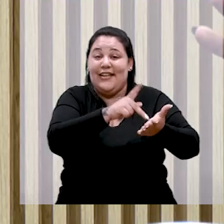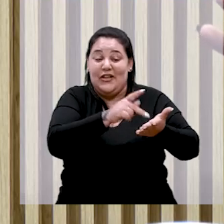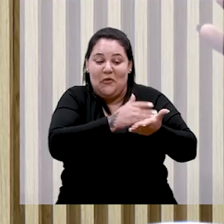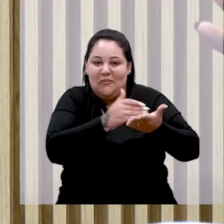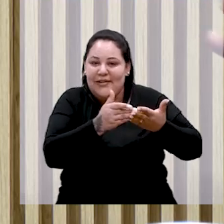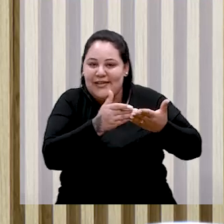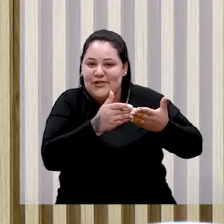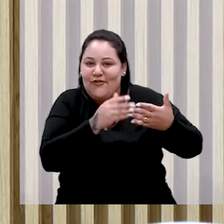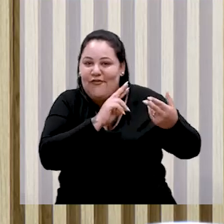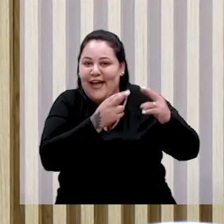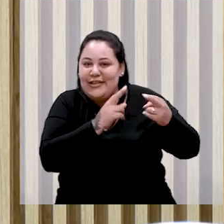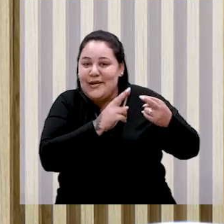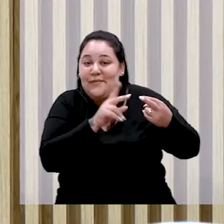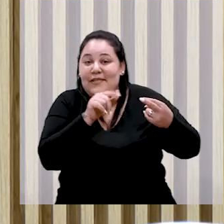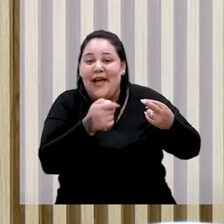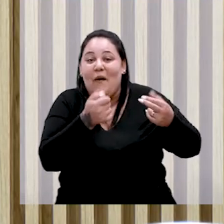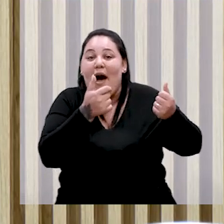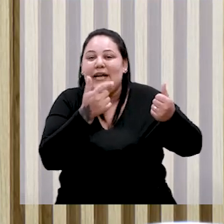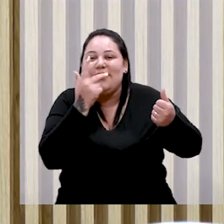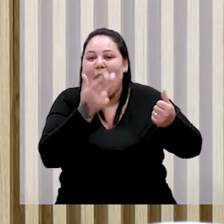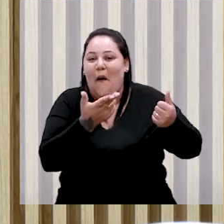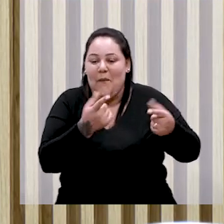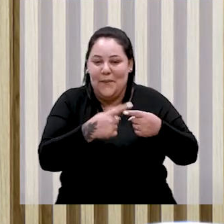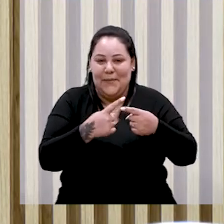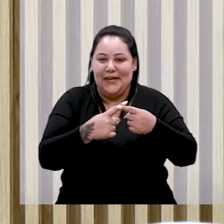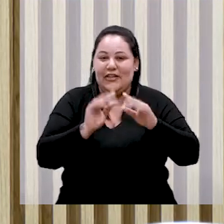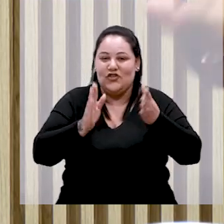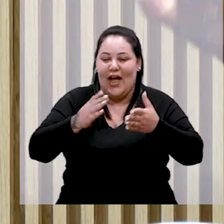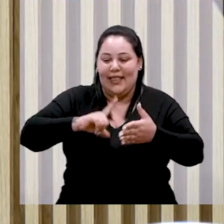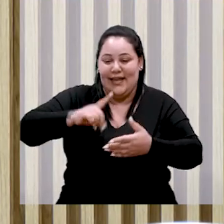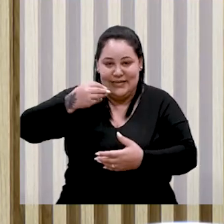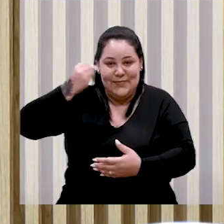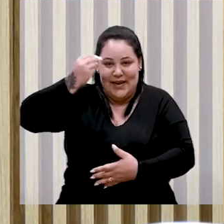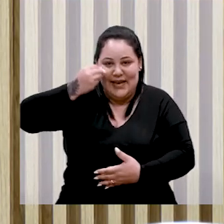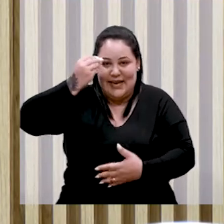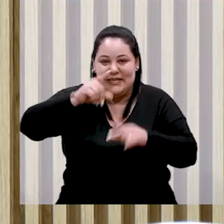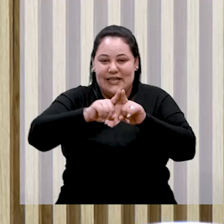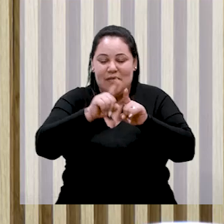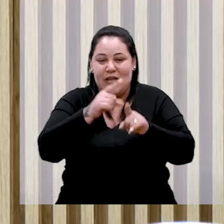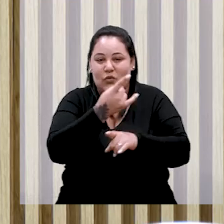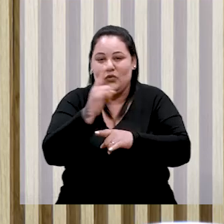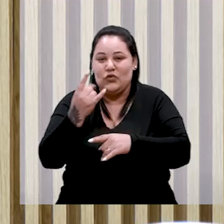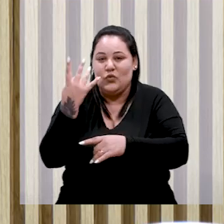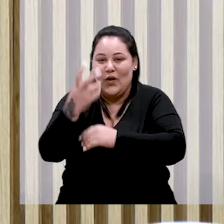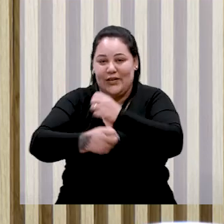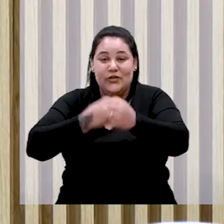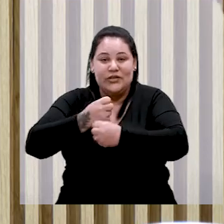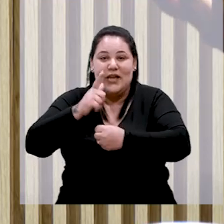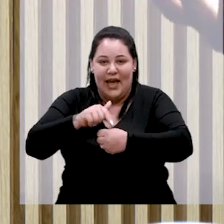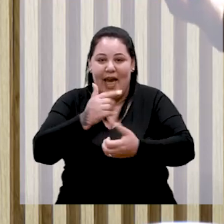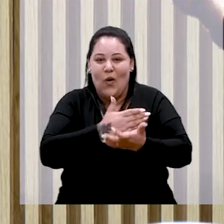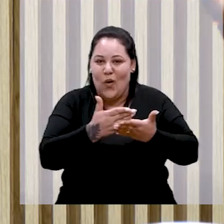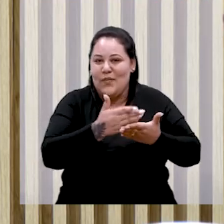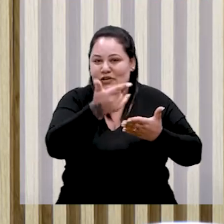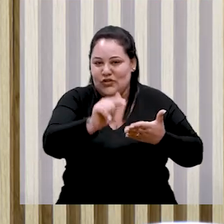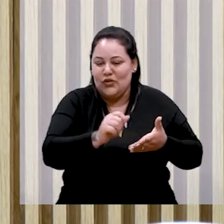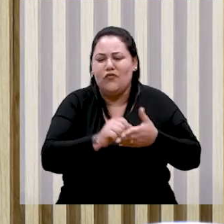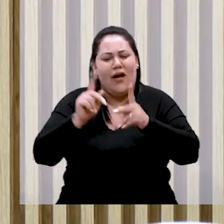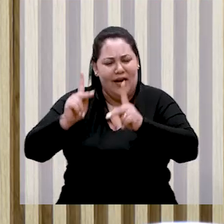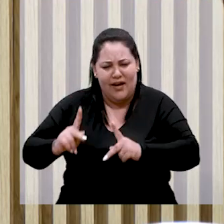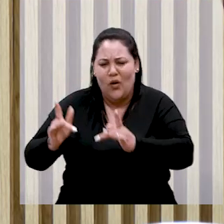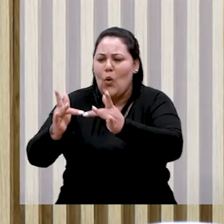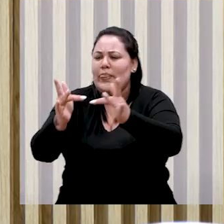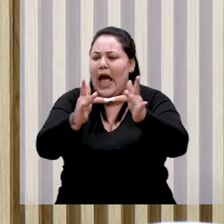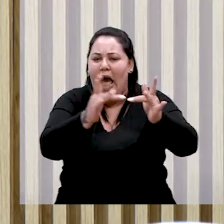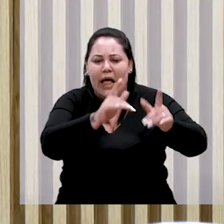de um relacionamento, né? O reinício. Assim. Reinício, né? Porque por mais que a gente tenha a experiência, enfim, dos últimos 4 anos, é um recomeço, né? Claro. E são